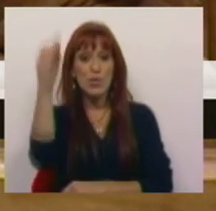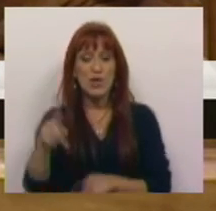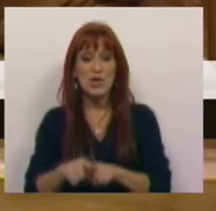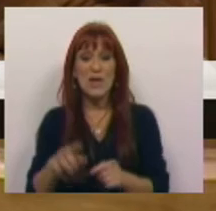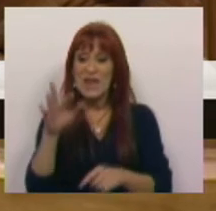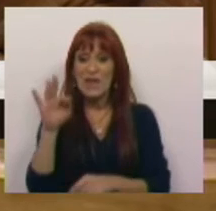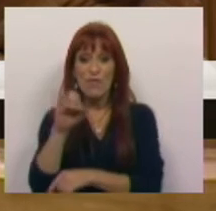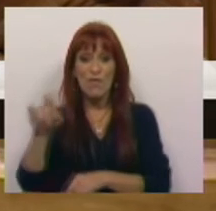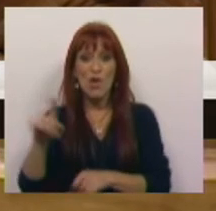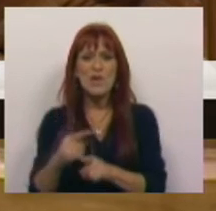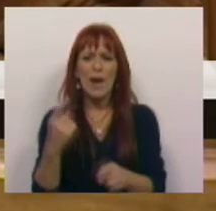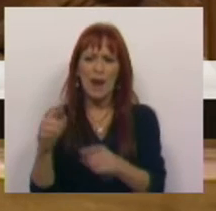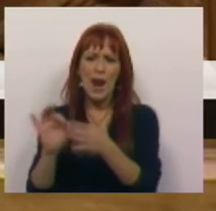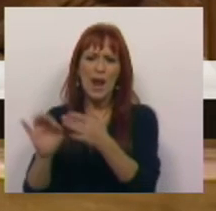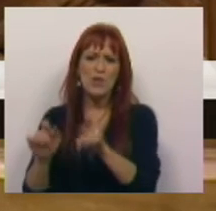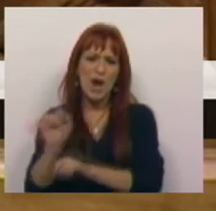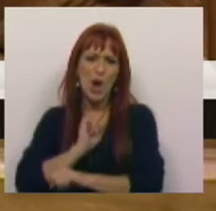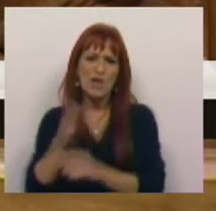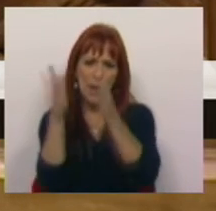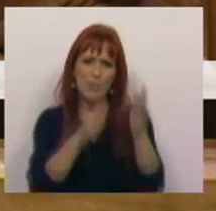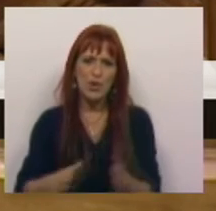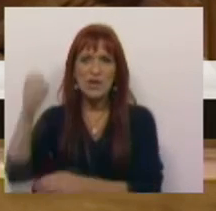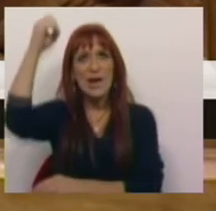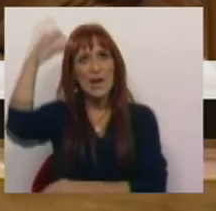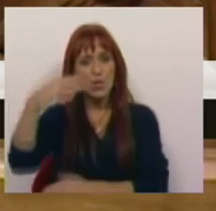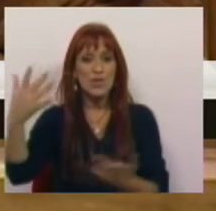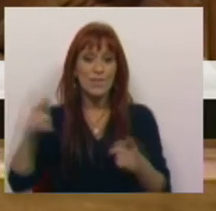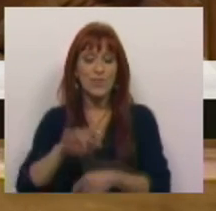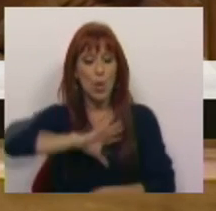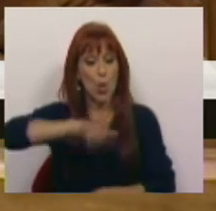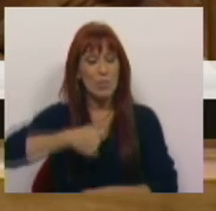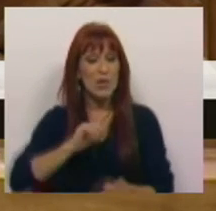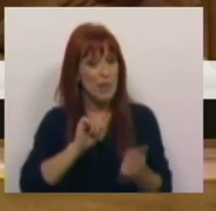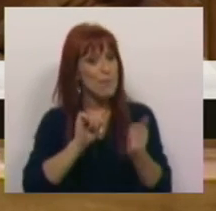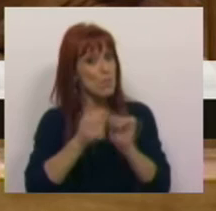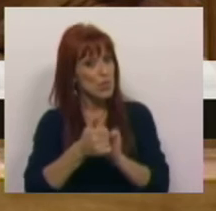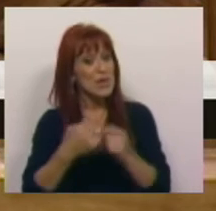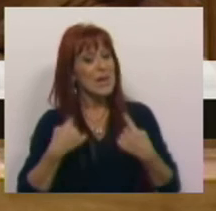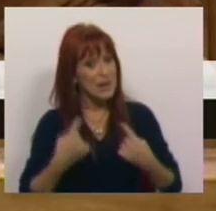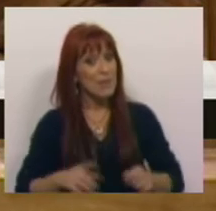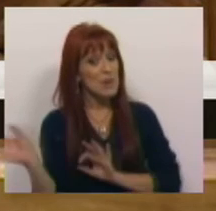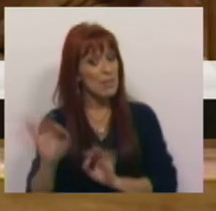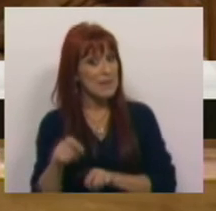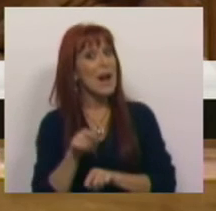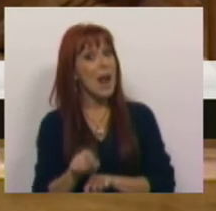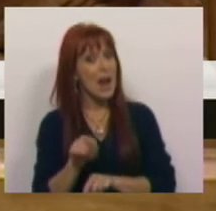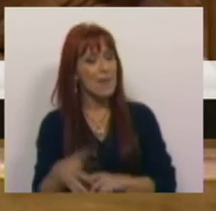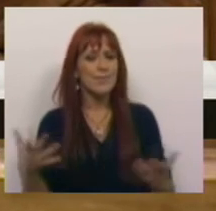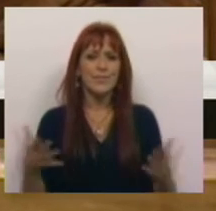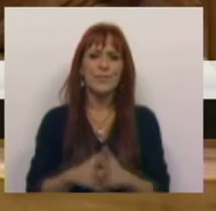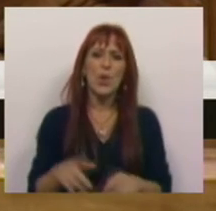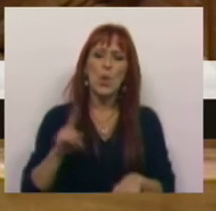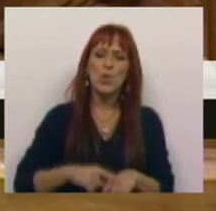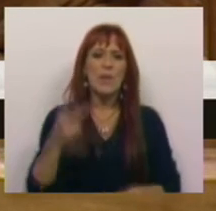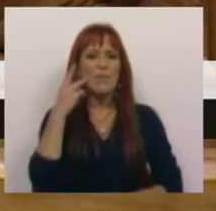de fósseis que ainda compõem a nossa produção de eletricidade. O planeta está a mudar e temos de nos preparar para isso. O